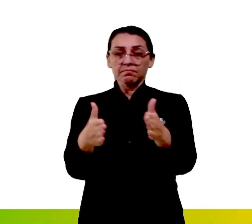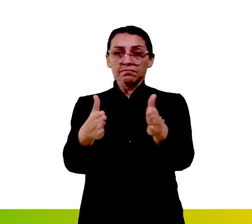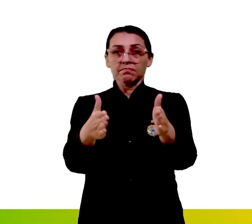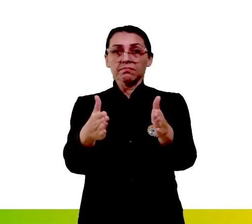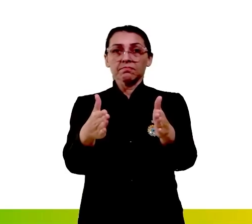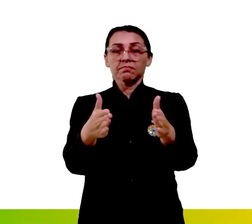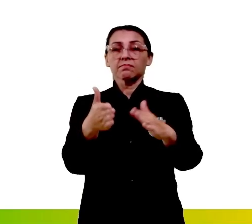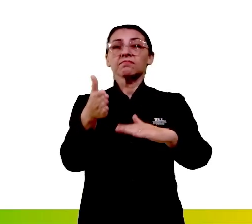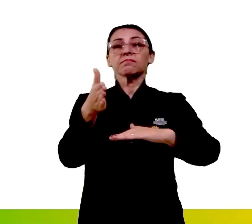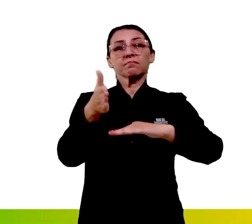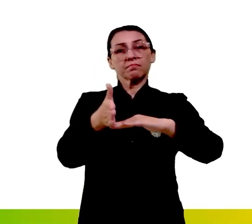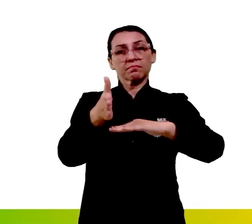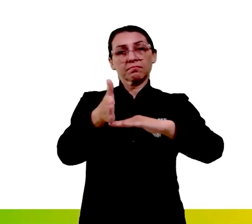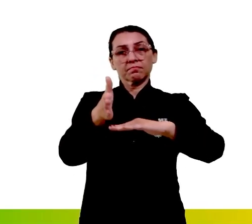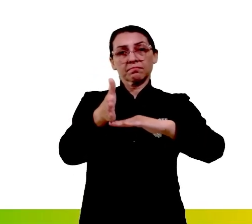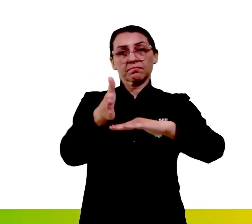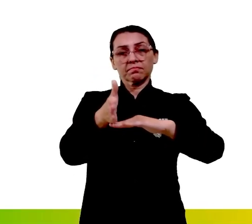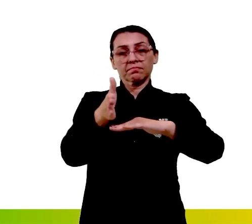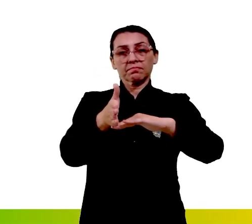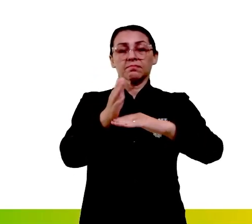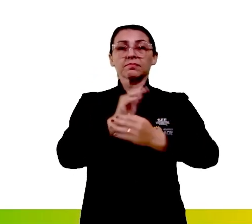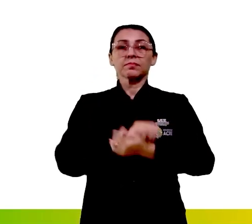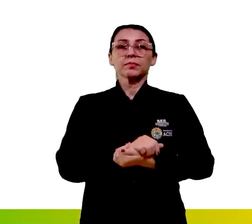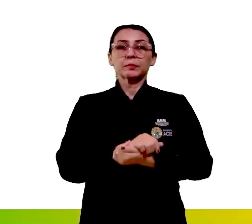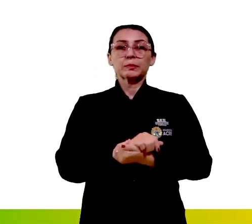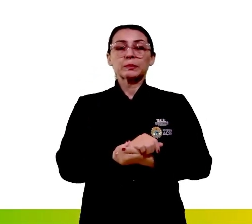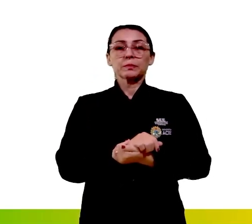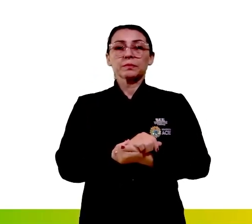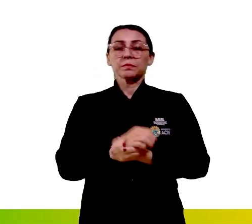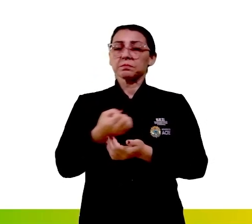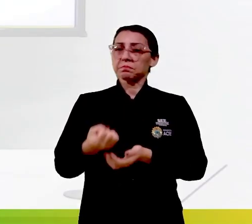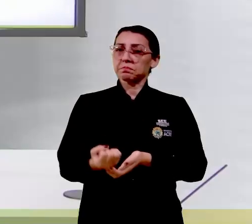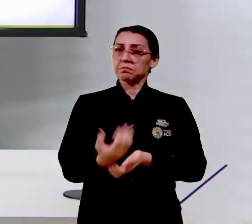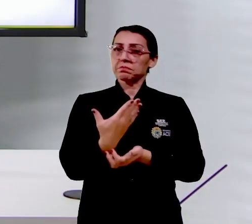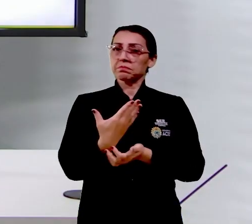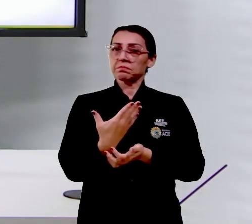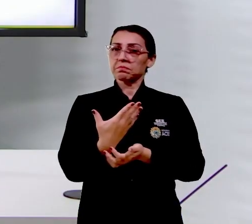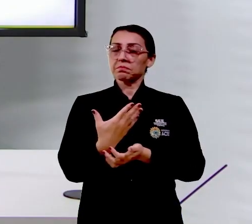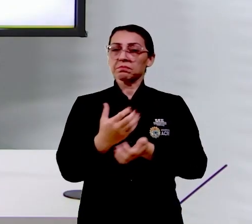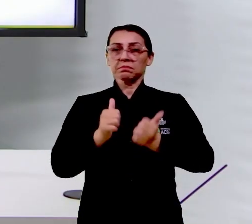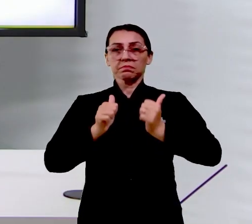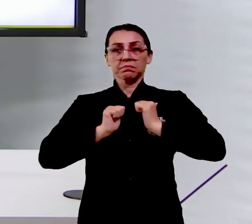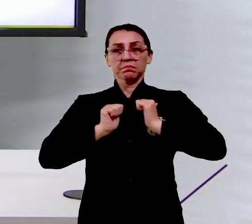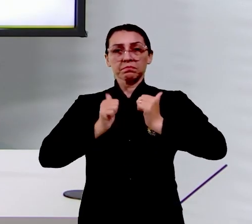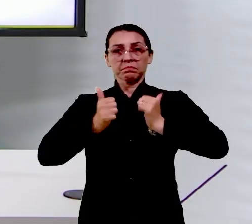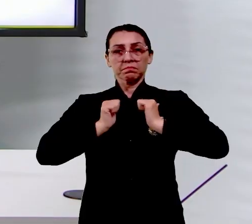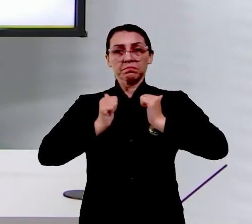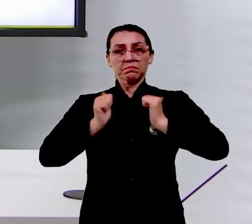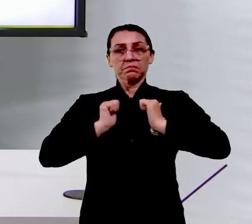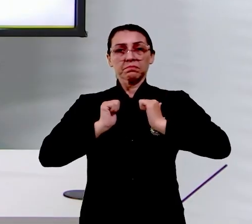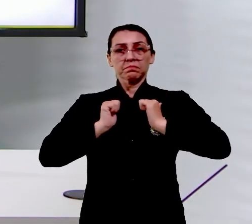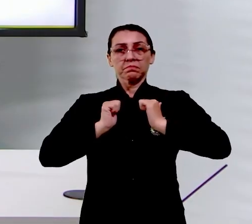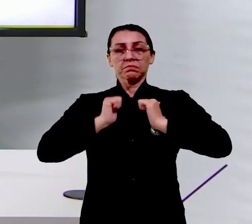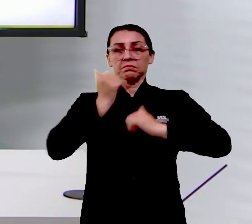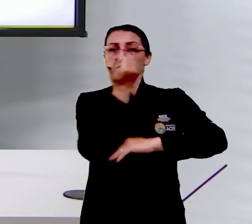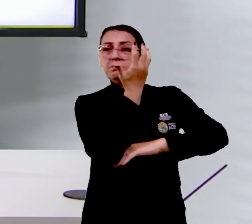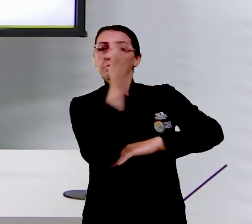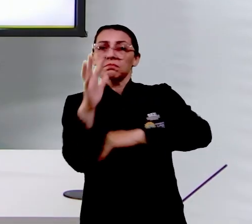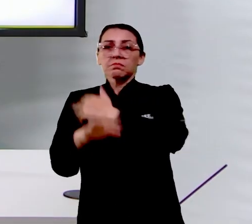a modernidade. Então, essa nova postura diante da